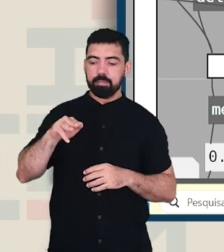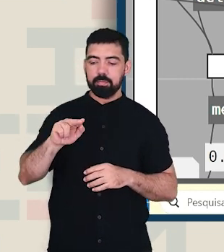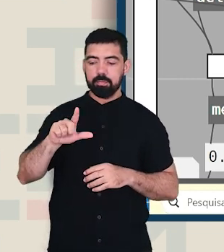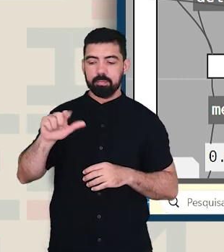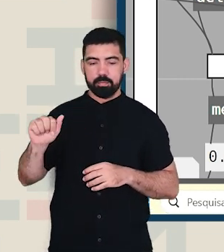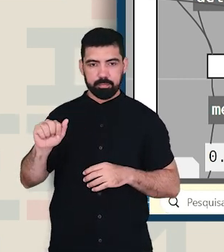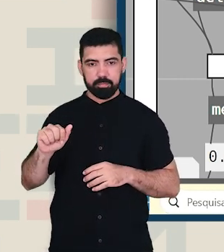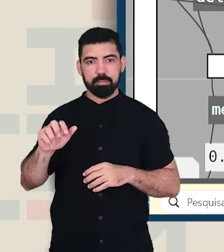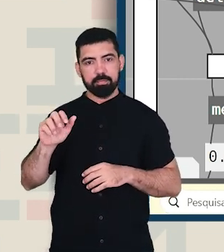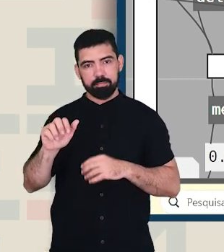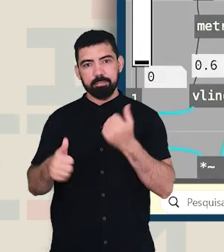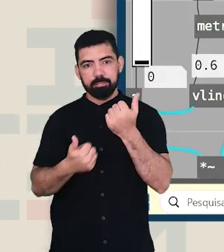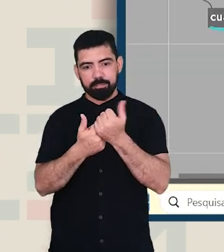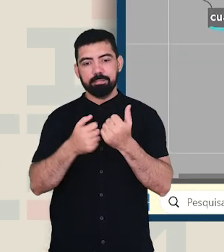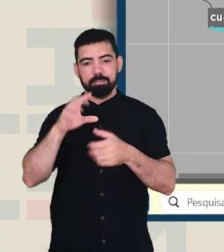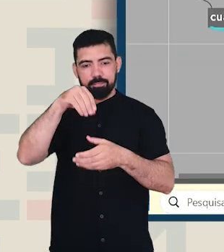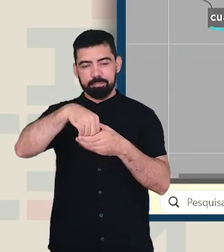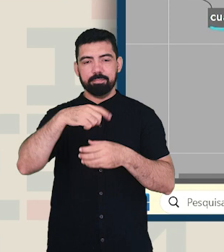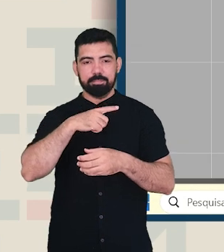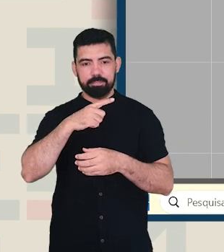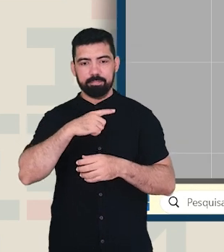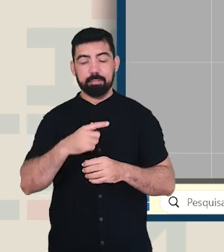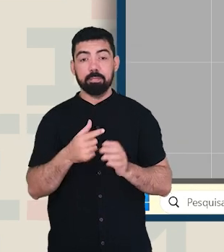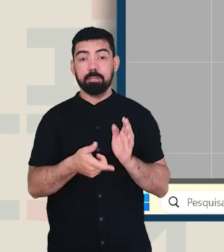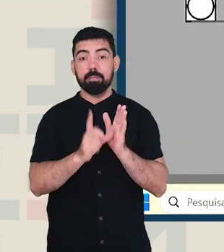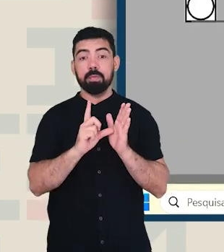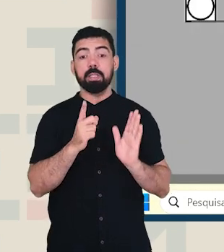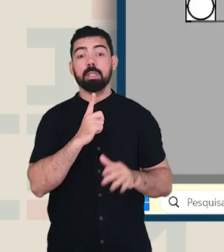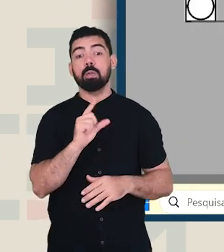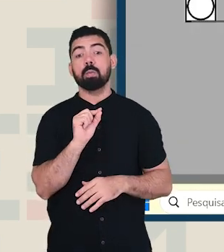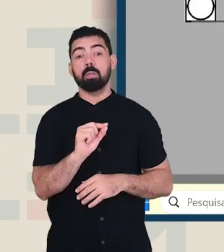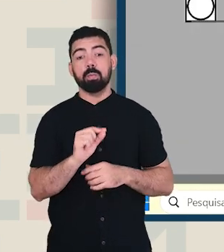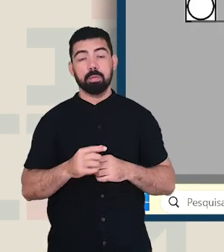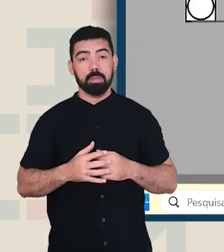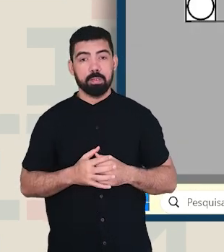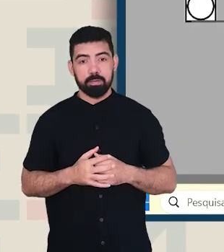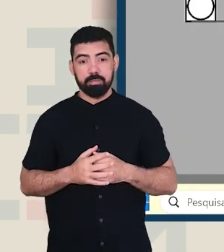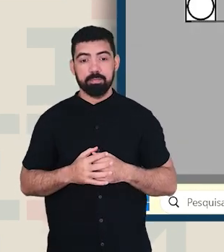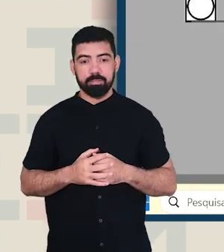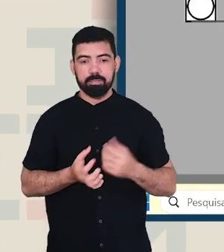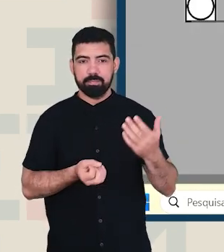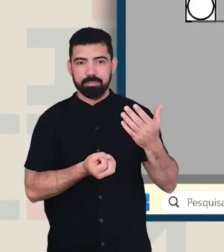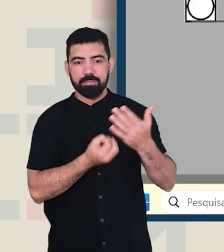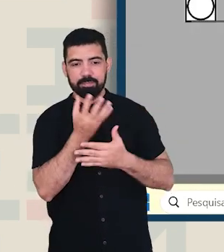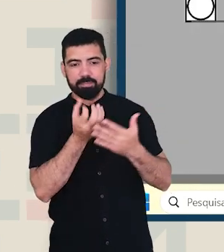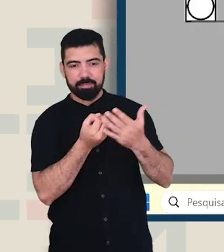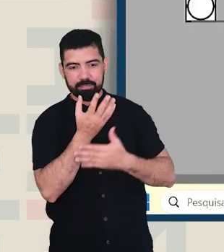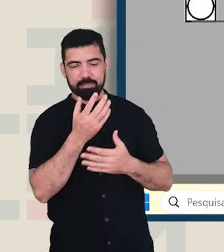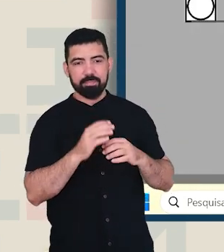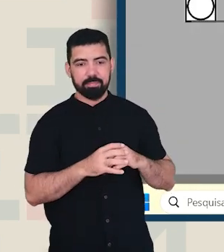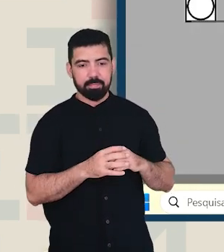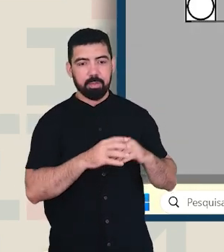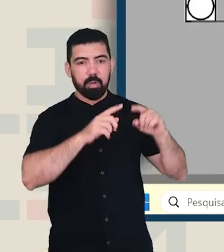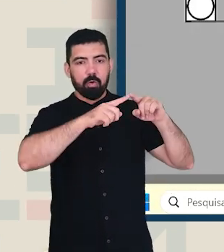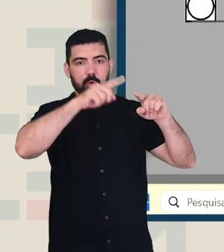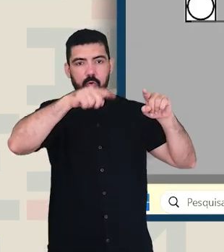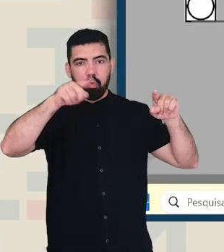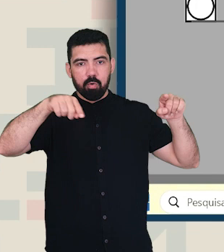de osciladores. Então, tínhamos a criação das formas de